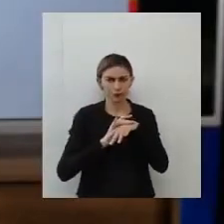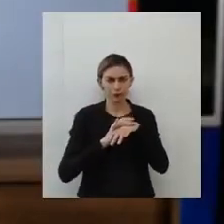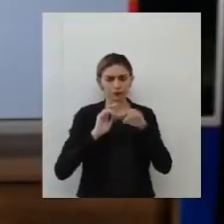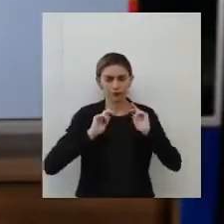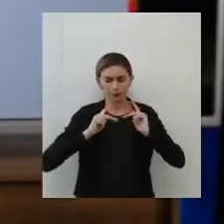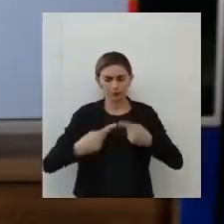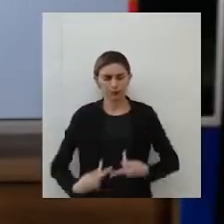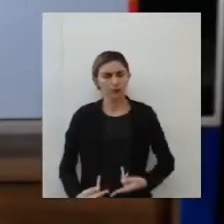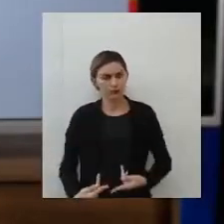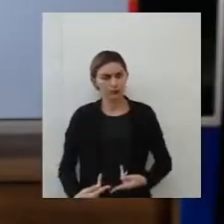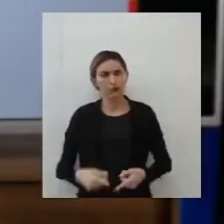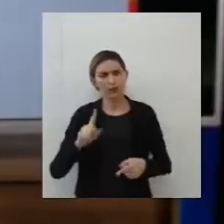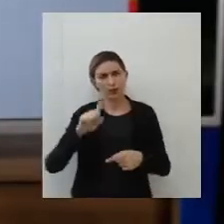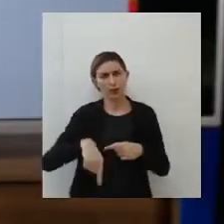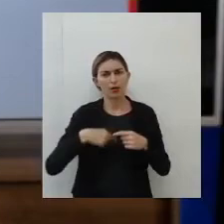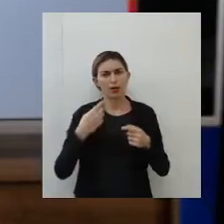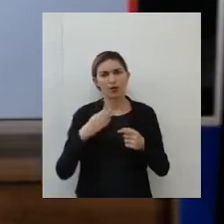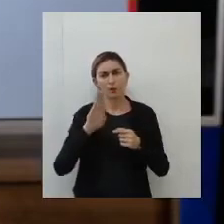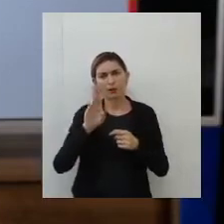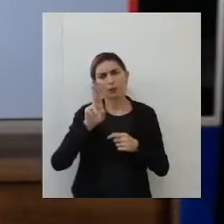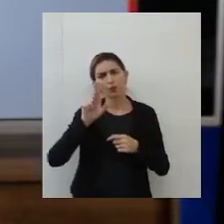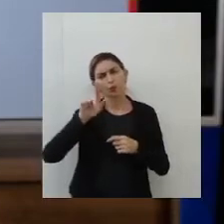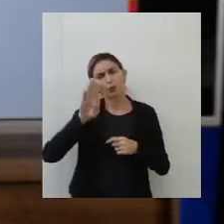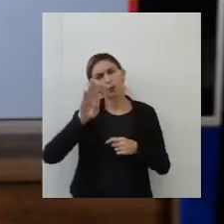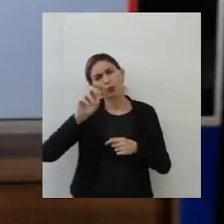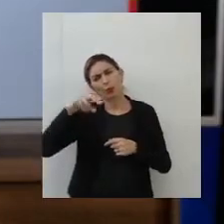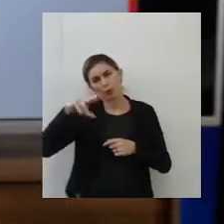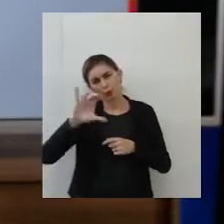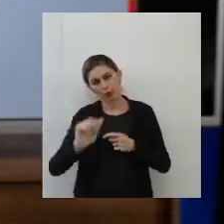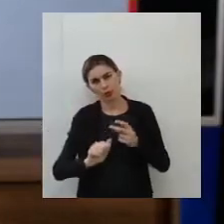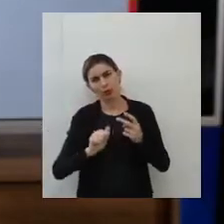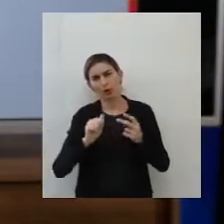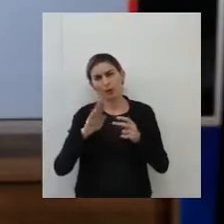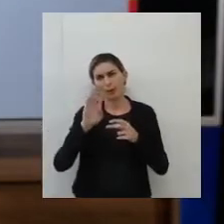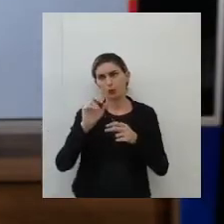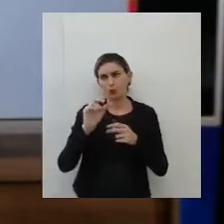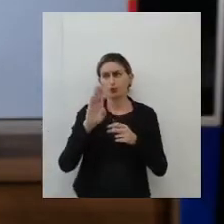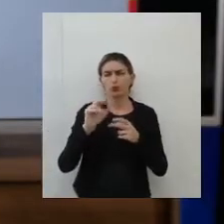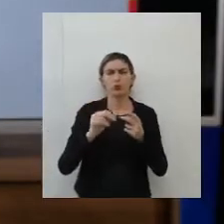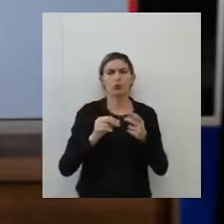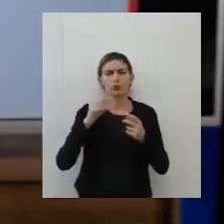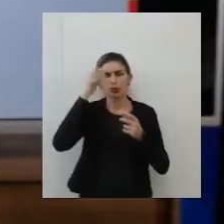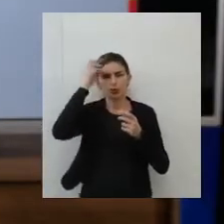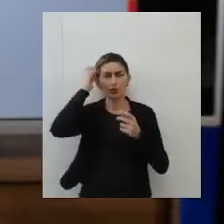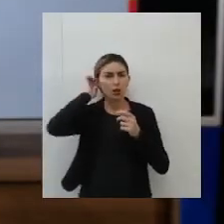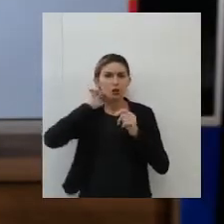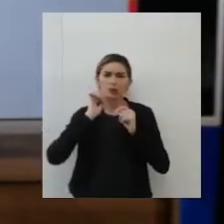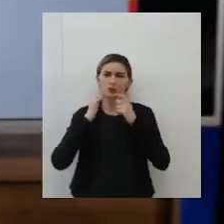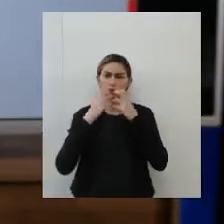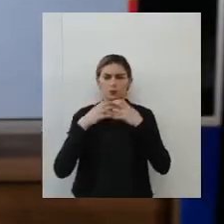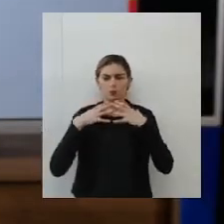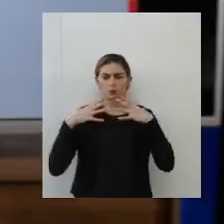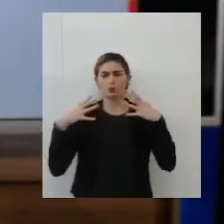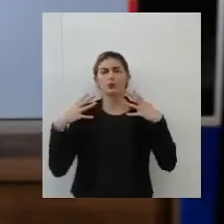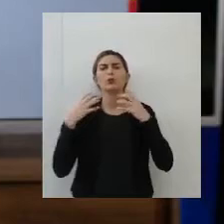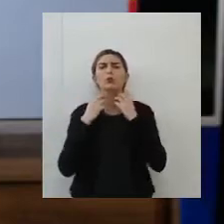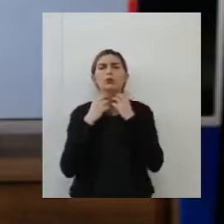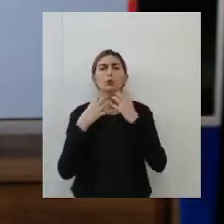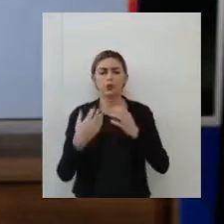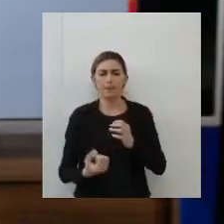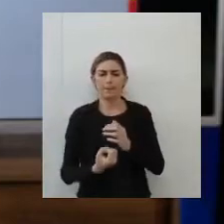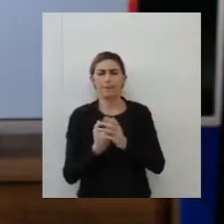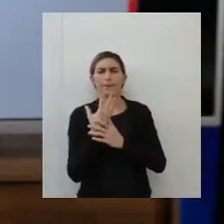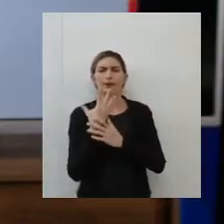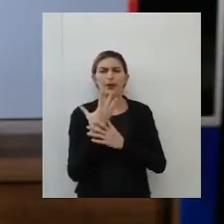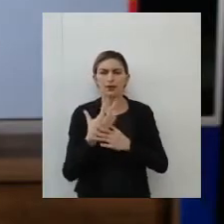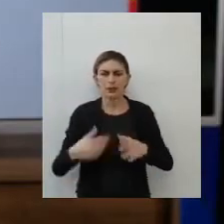humano era a forma bubônica, que eram bulbos, gânglios, inchaços, que apareciam principalmente